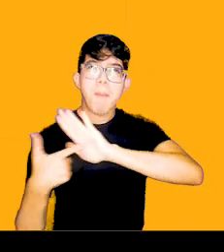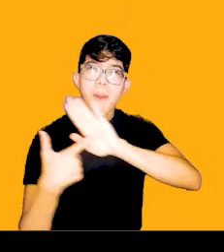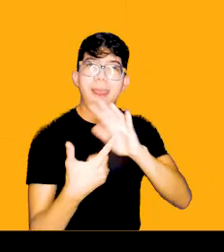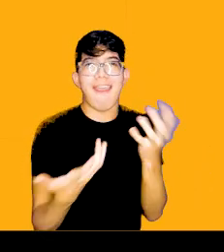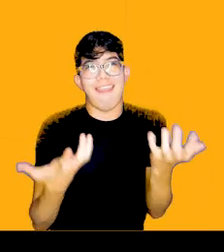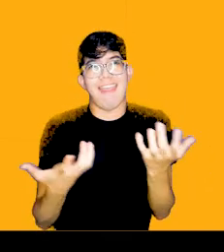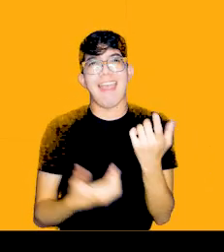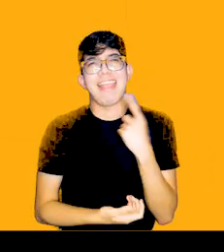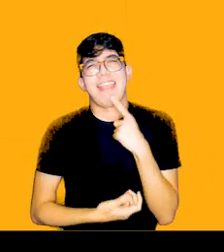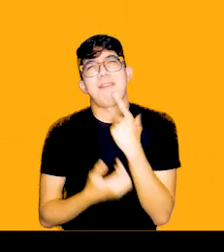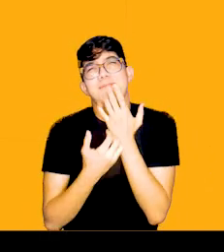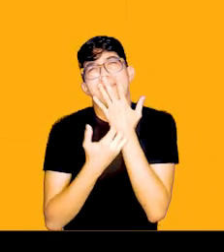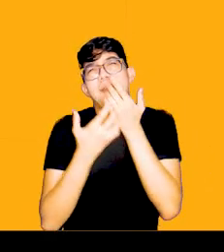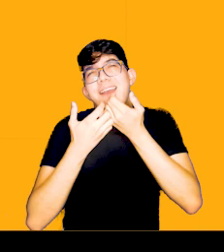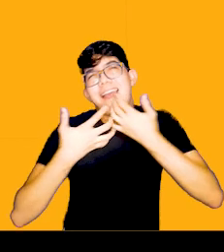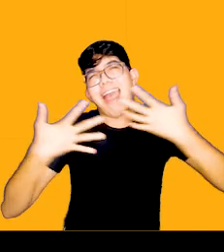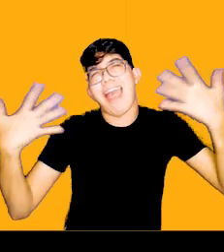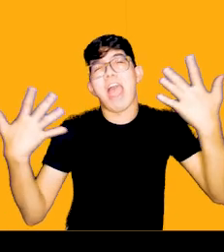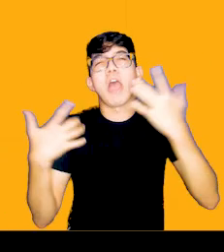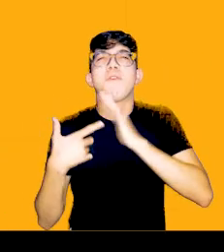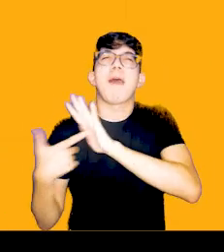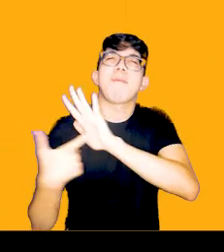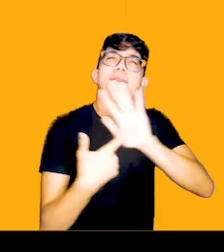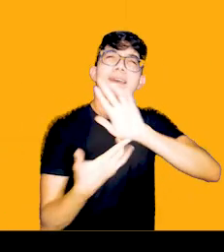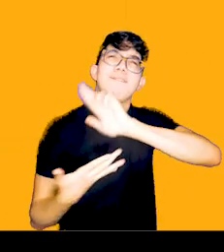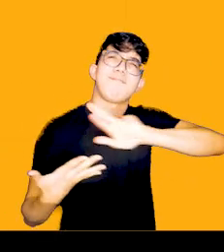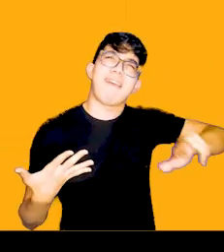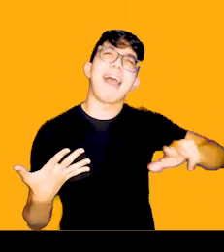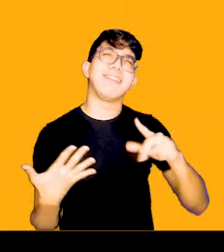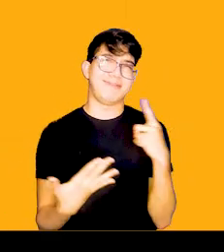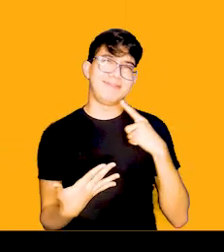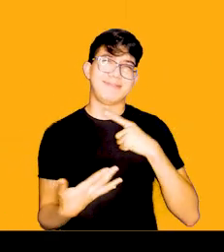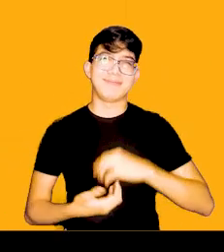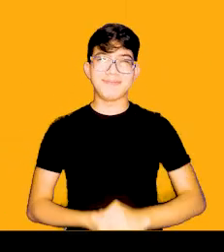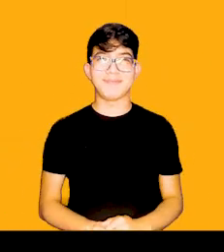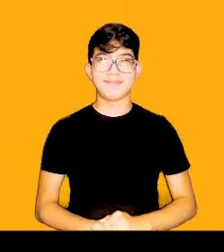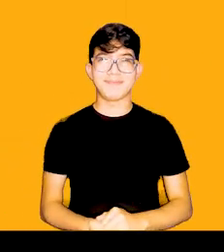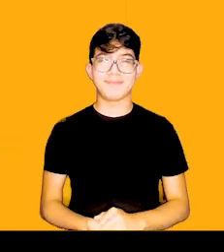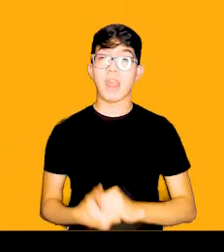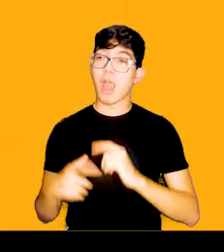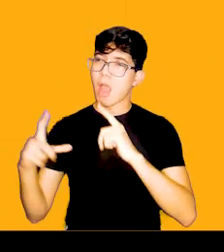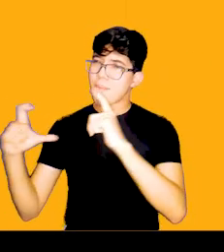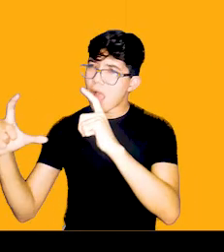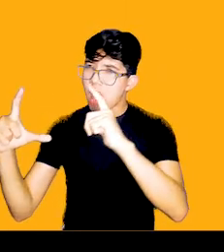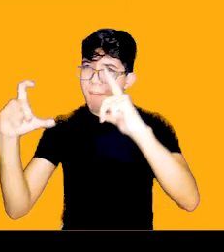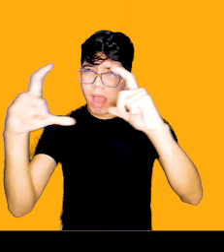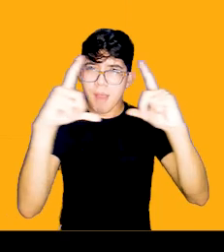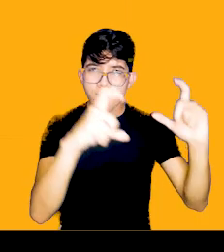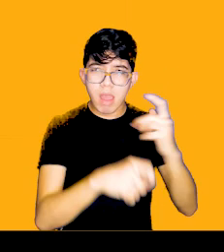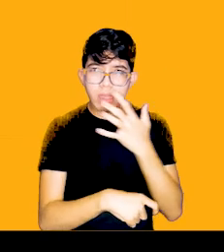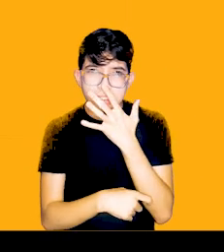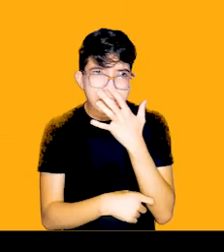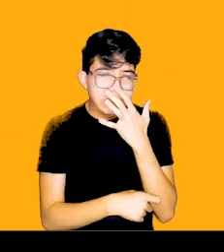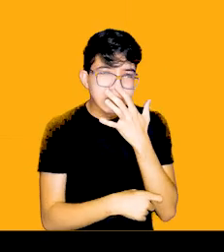vez antes de contar o que viu. Há muita cor e beleza nesta cartografia de luzes diversas.